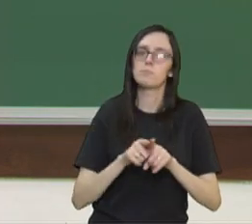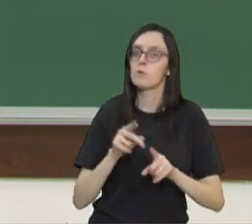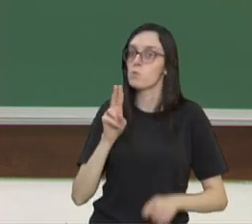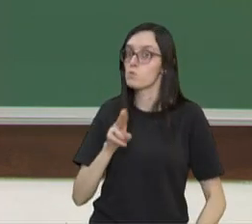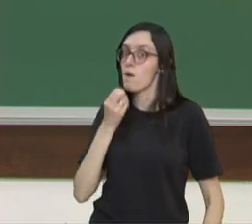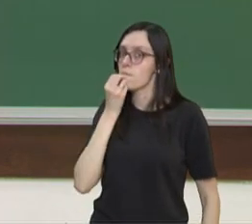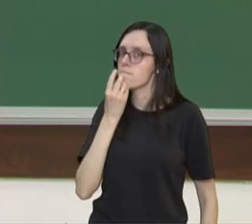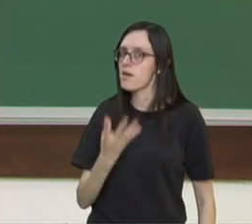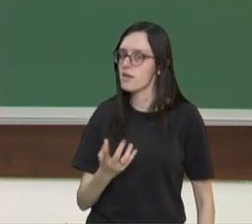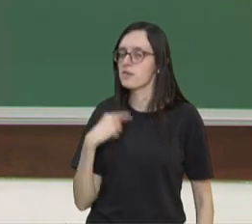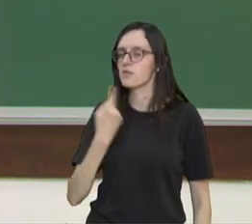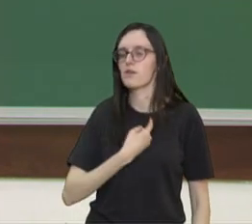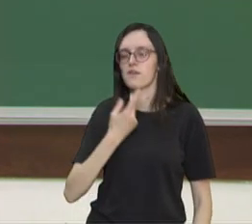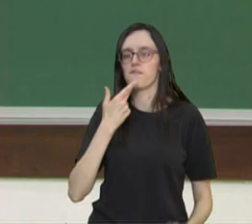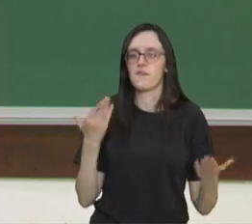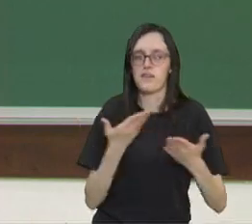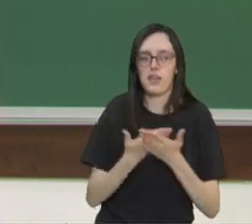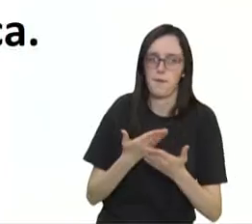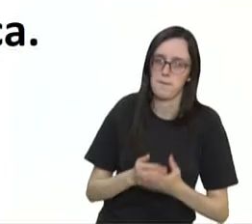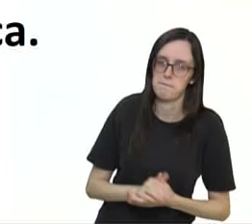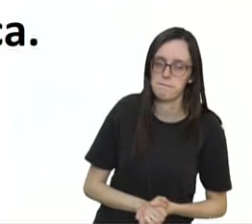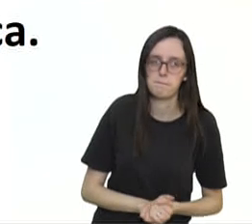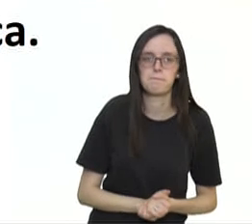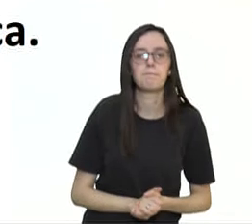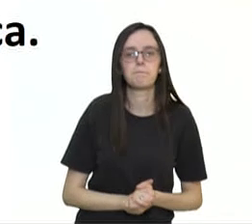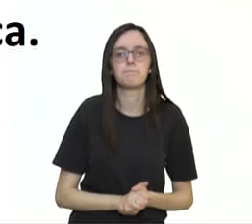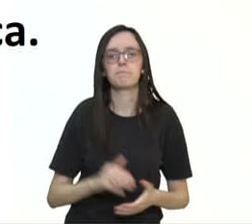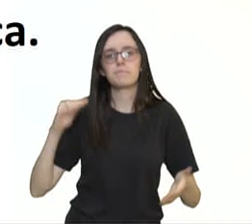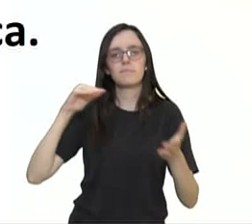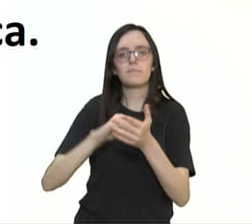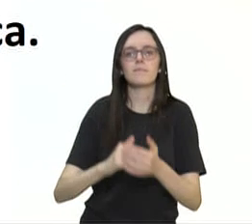sobre isso que a gente também fala na aula de hoje. Olha aí, até